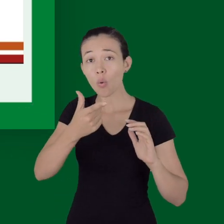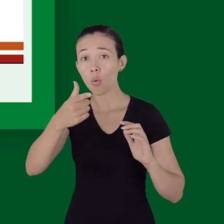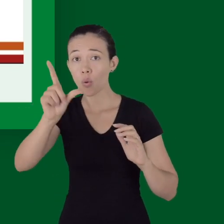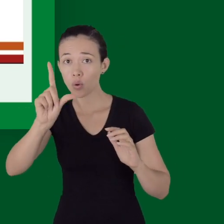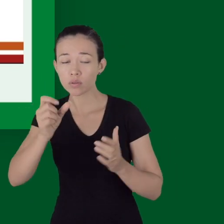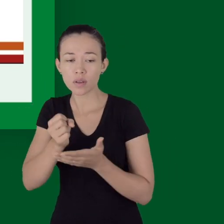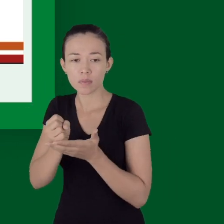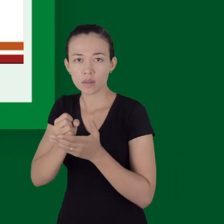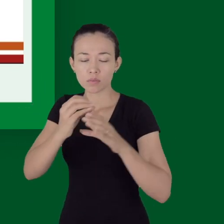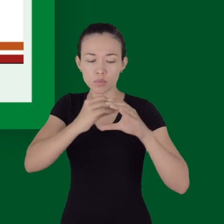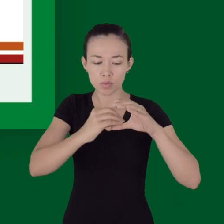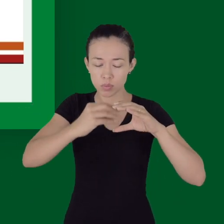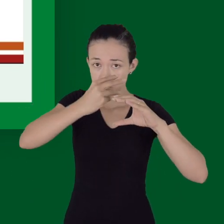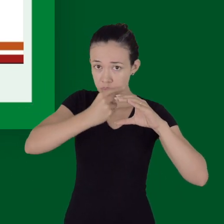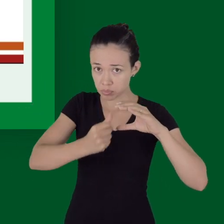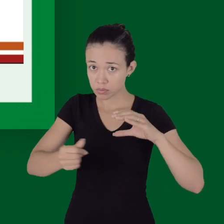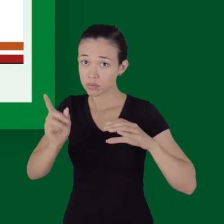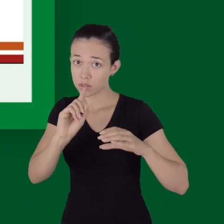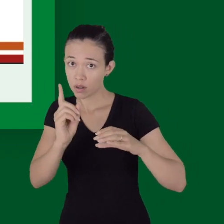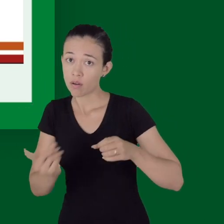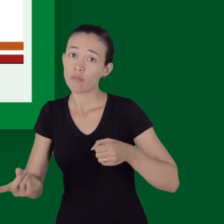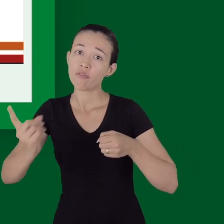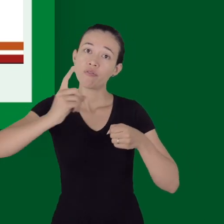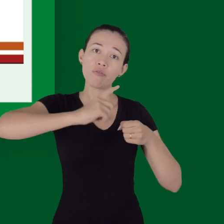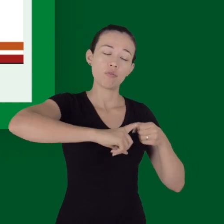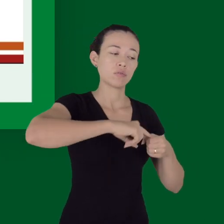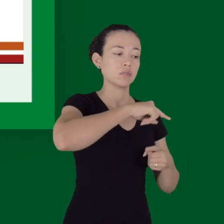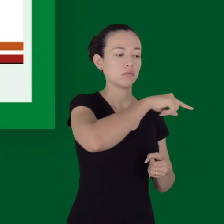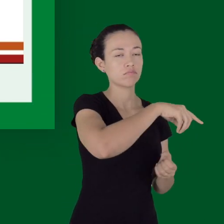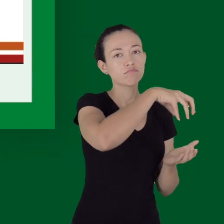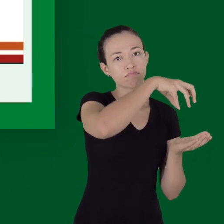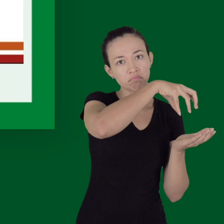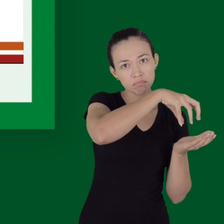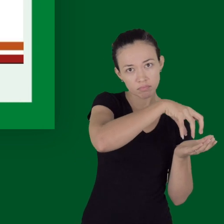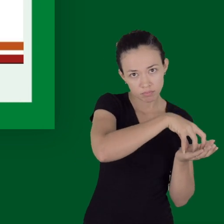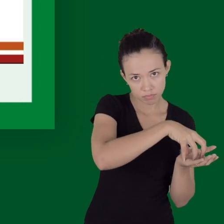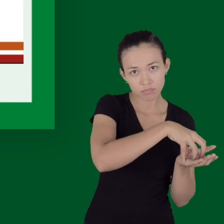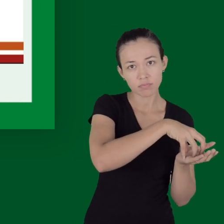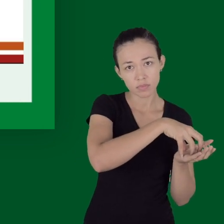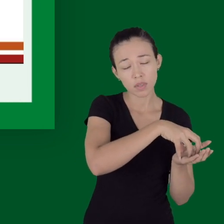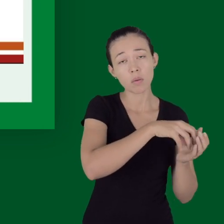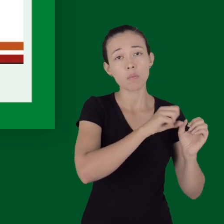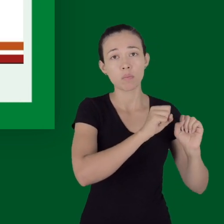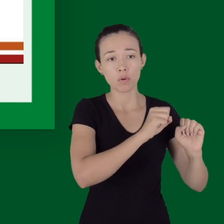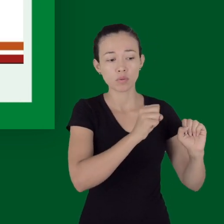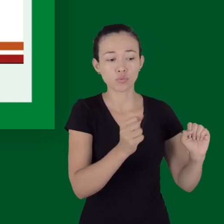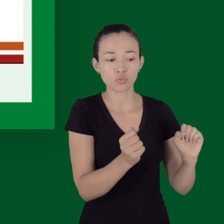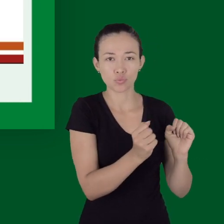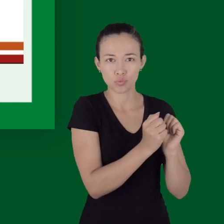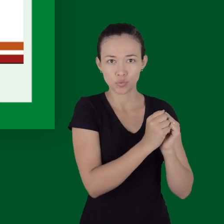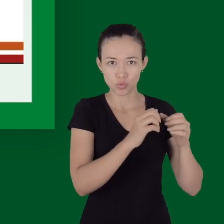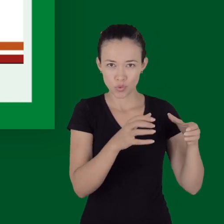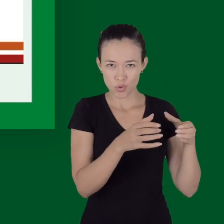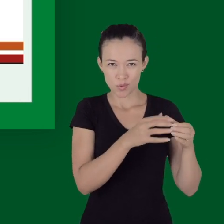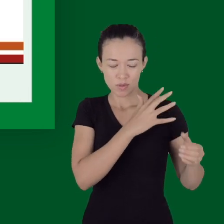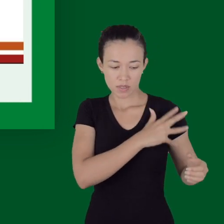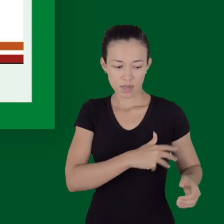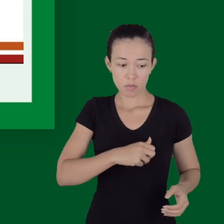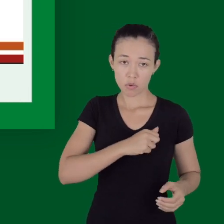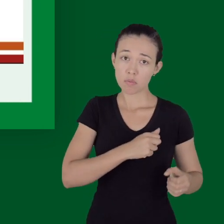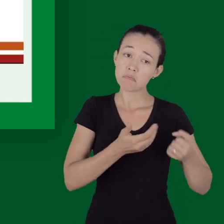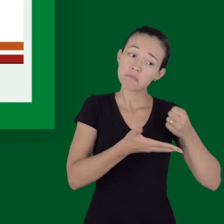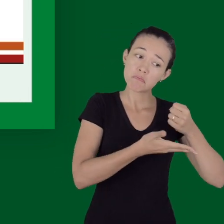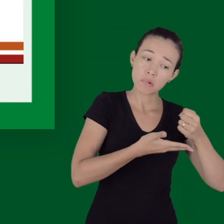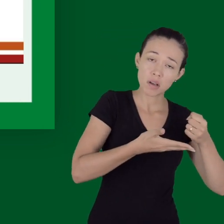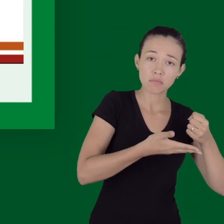de trombólise e está instável, está lá em Braslândia, a gente vê um Glasgow 7, saturando. Se tiver